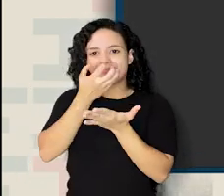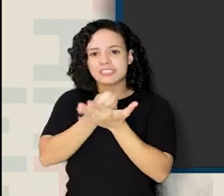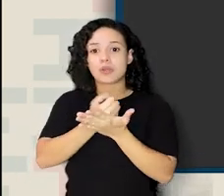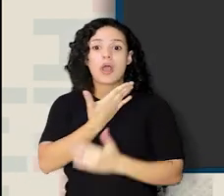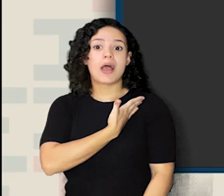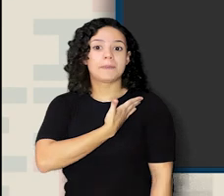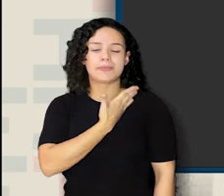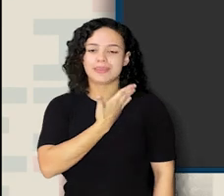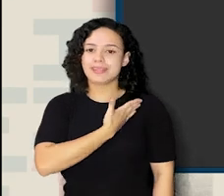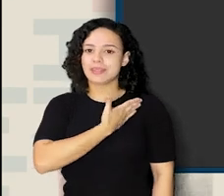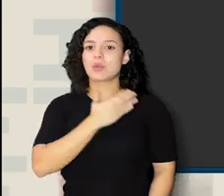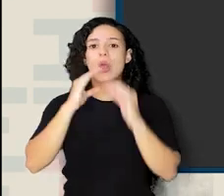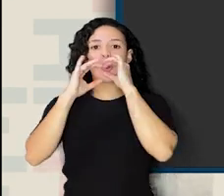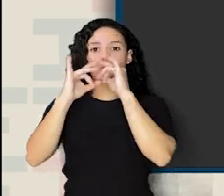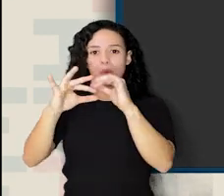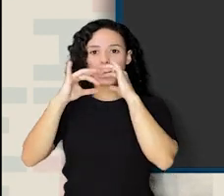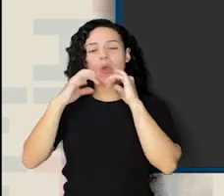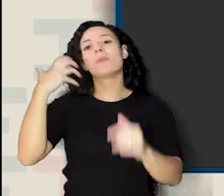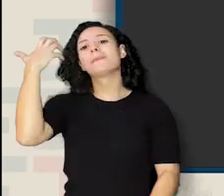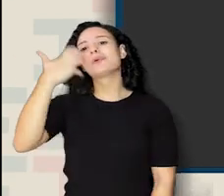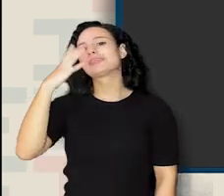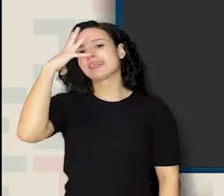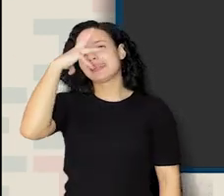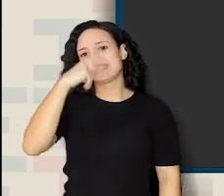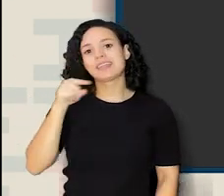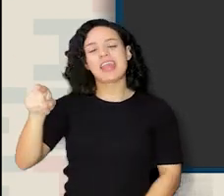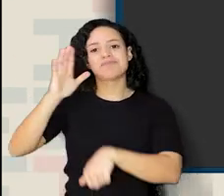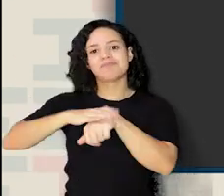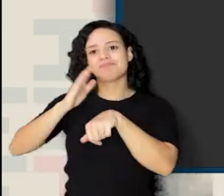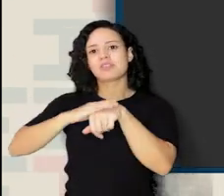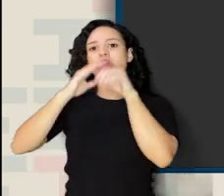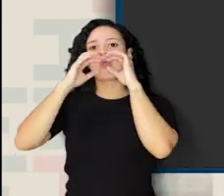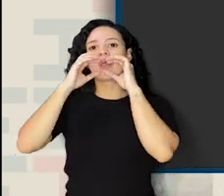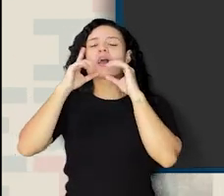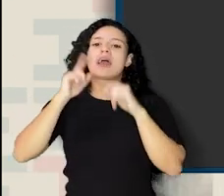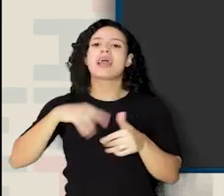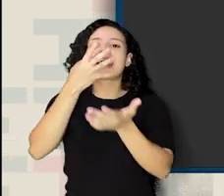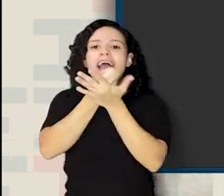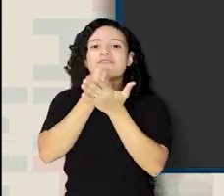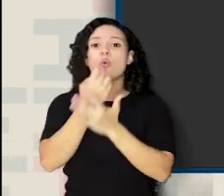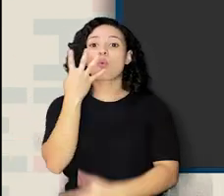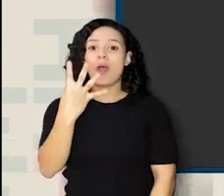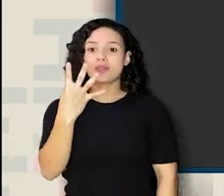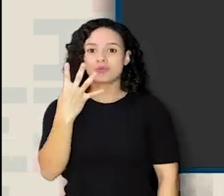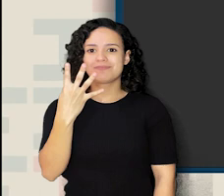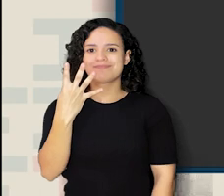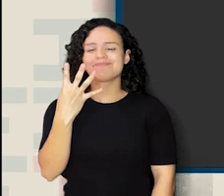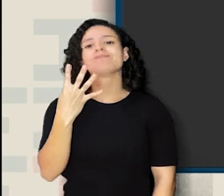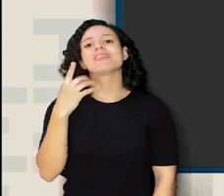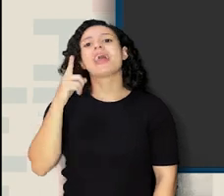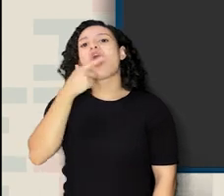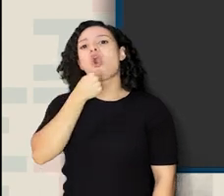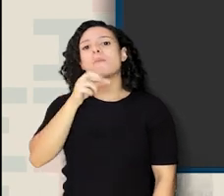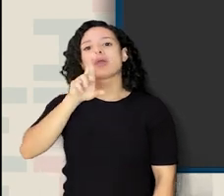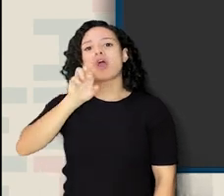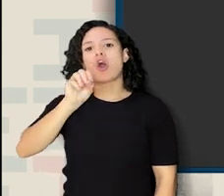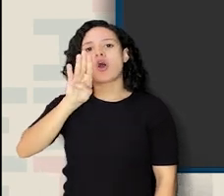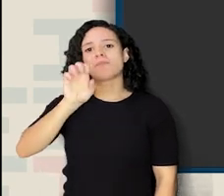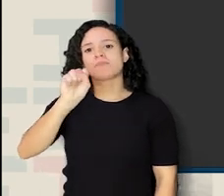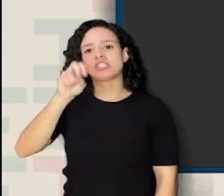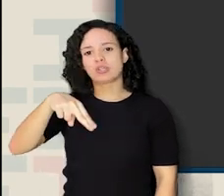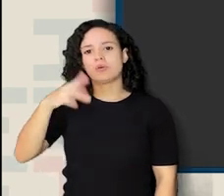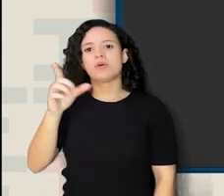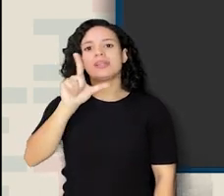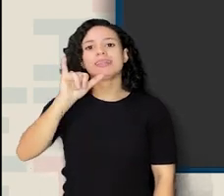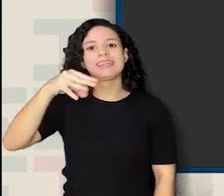uma gravação de um grande amigo tocando uma música linda que ele mesmo gravou as 4 vozes, que é o professor Robson Lima,